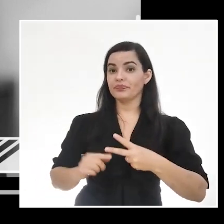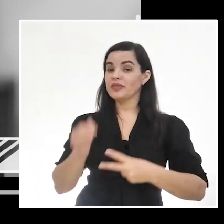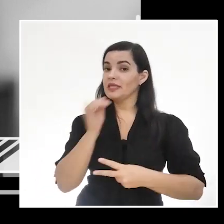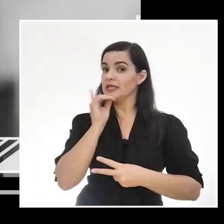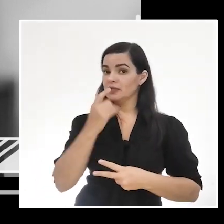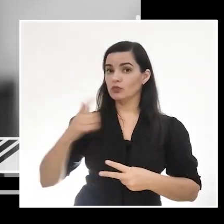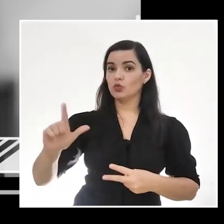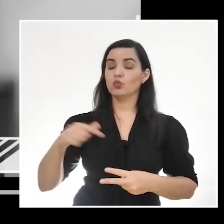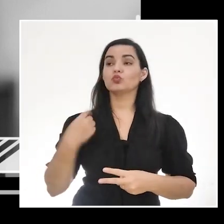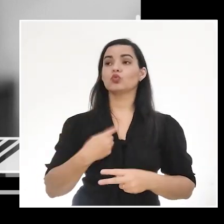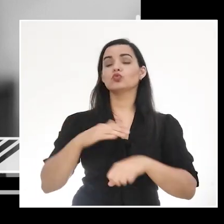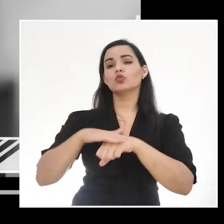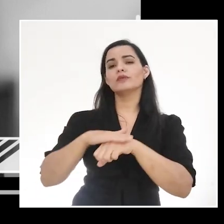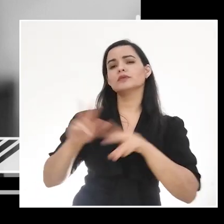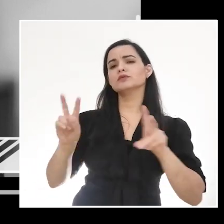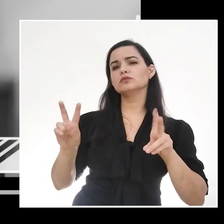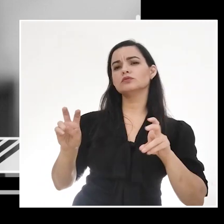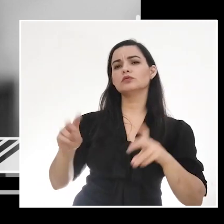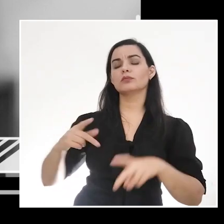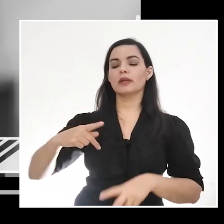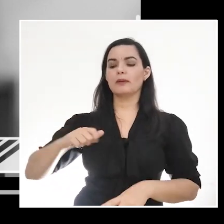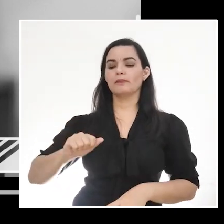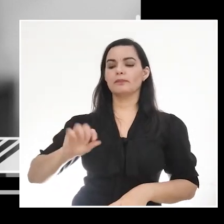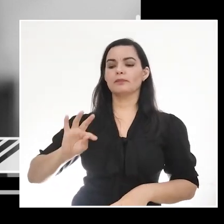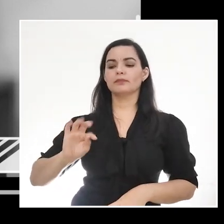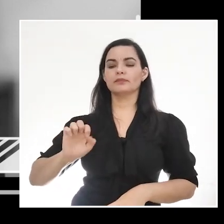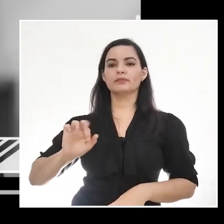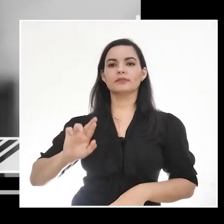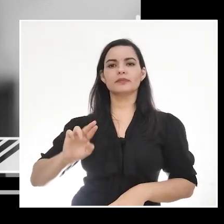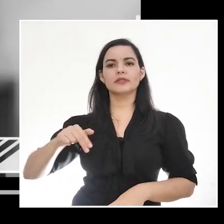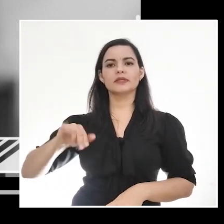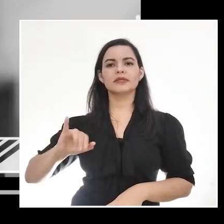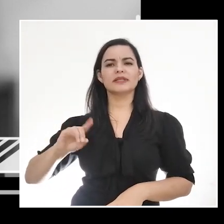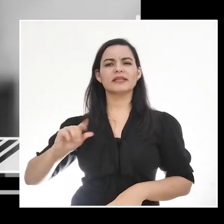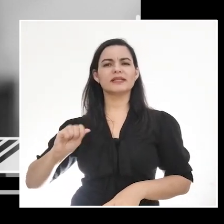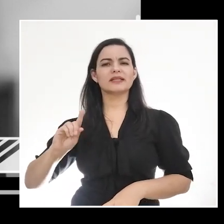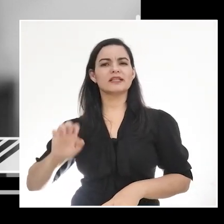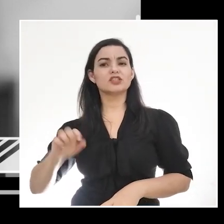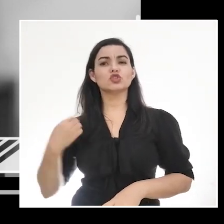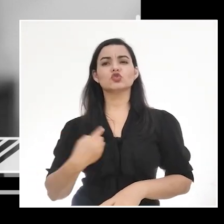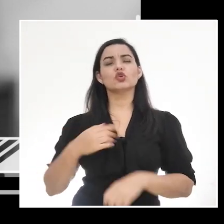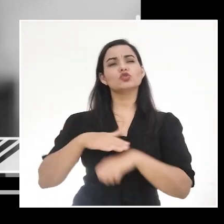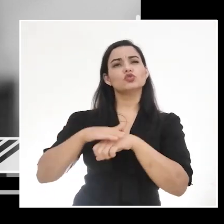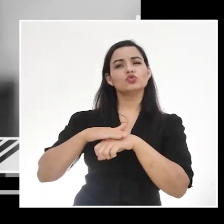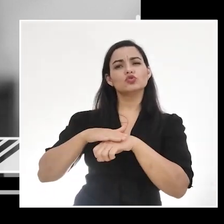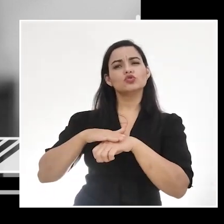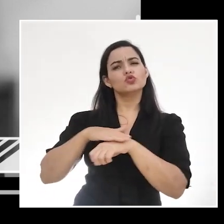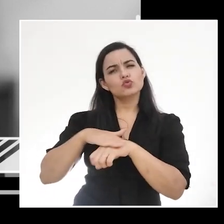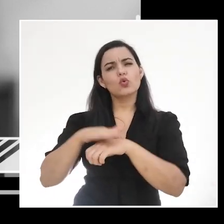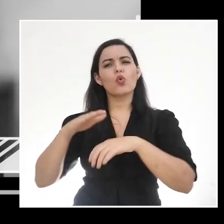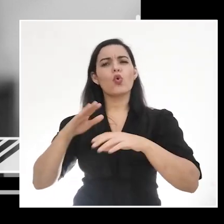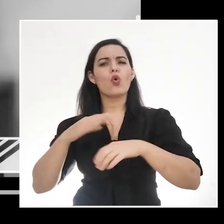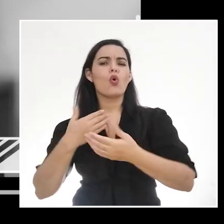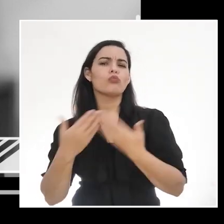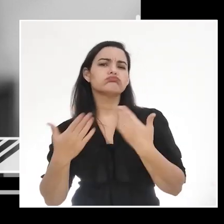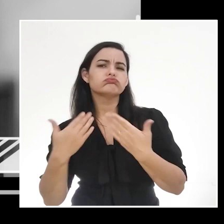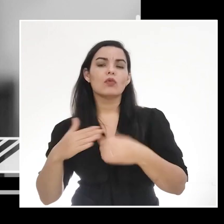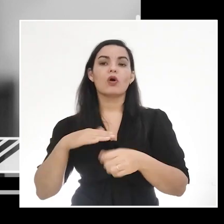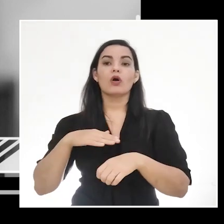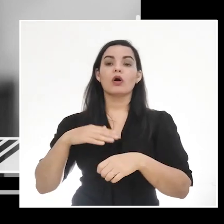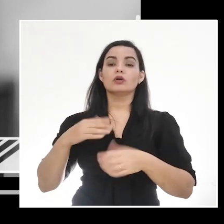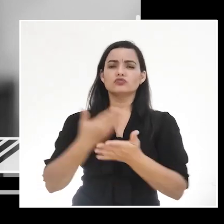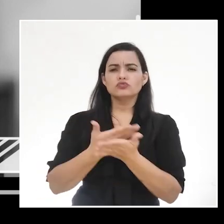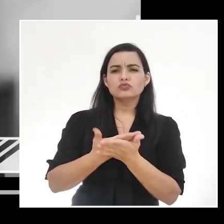Um segundo exemplo, muito rápido. Nós estávamos falando sobre paternidade. Na verdade, estávamos estudando